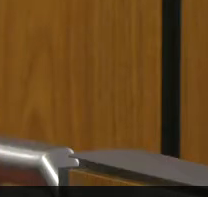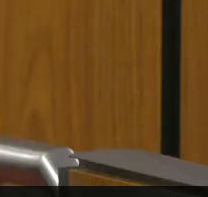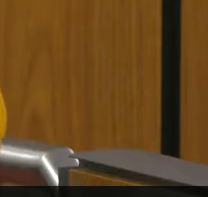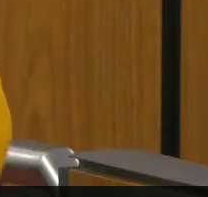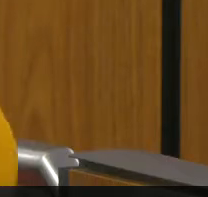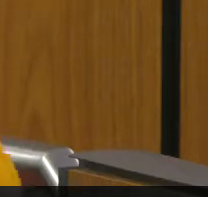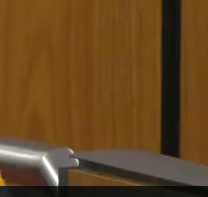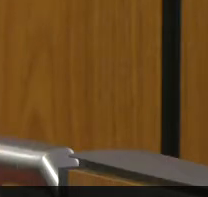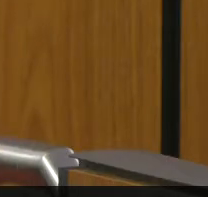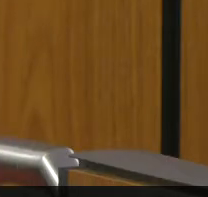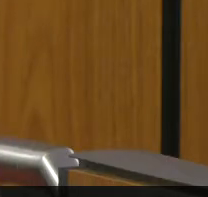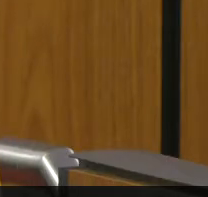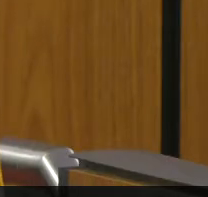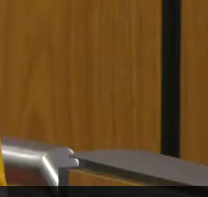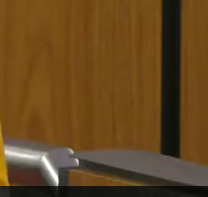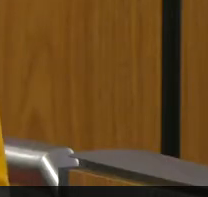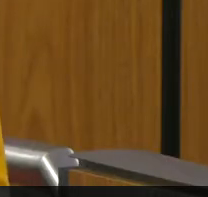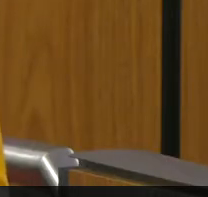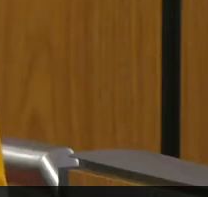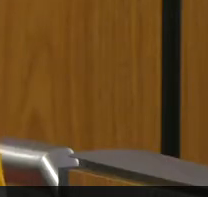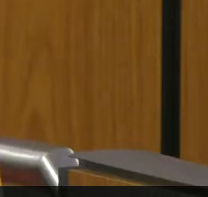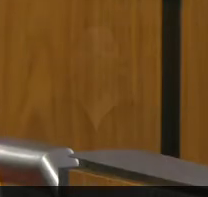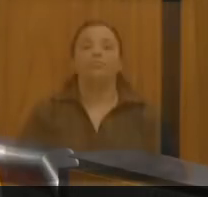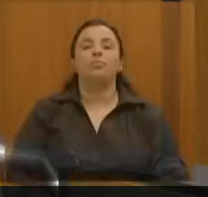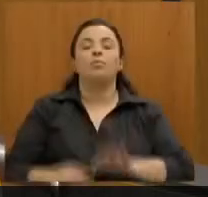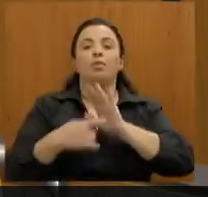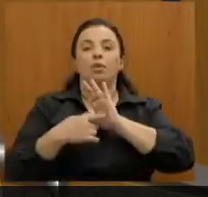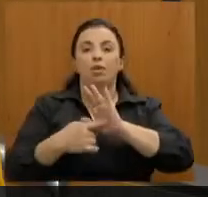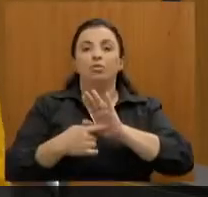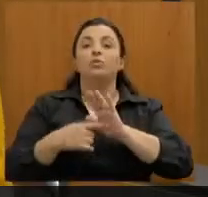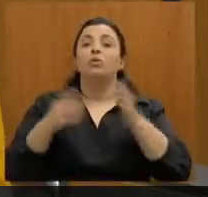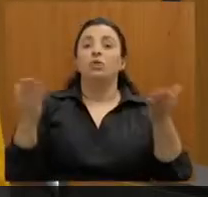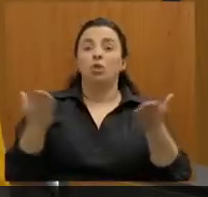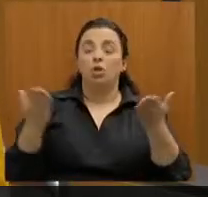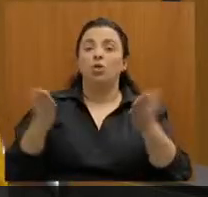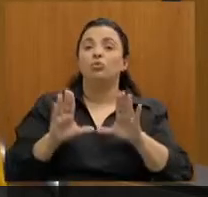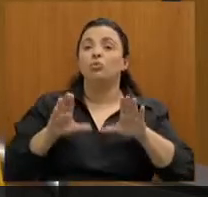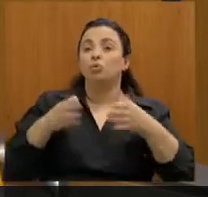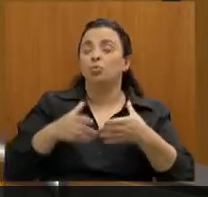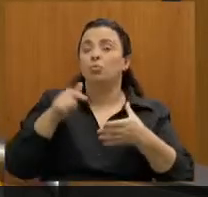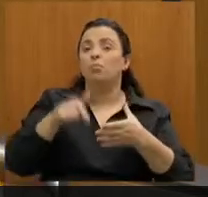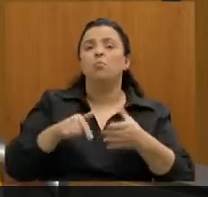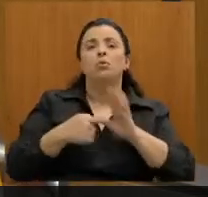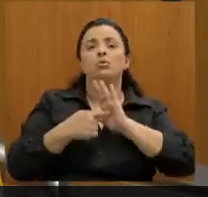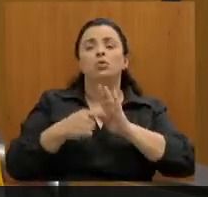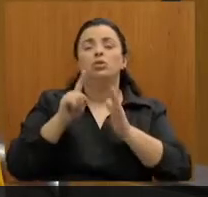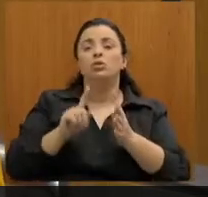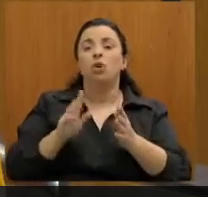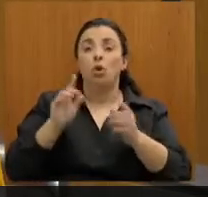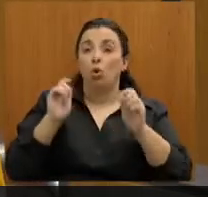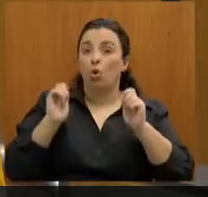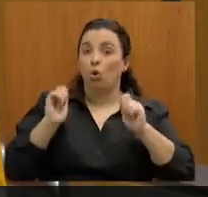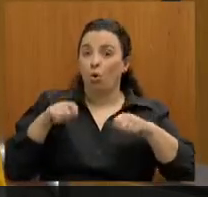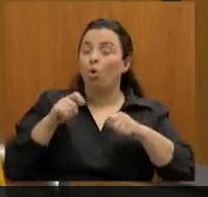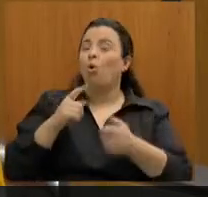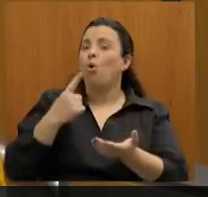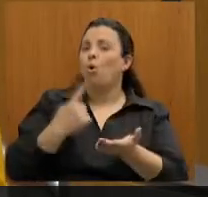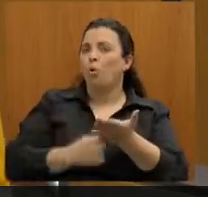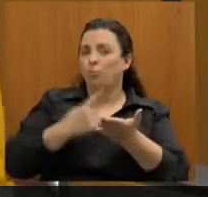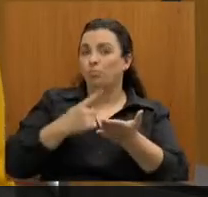quanto nesse momento esse compromisso das mulheres ocuparem os espaços